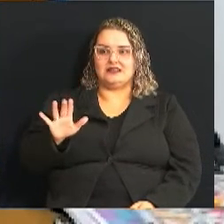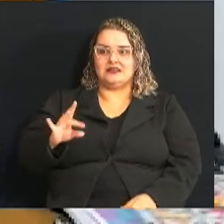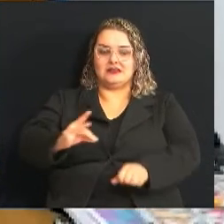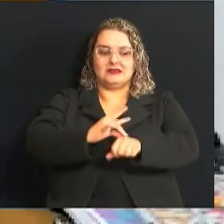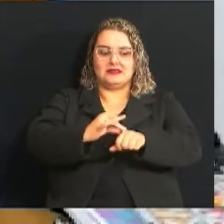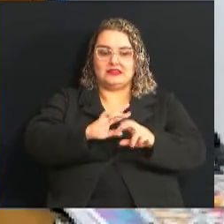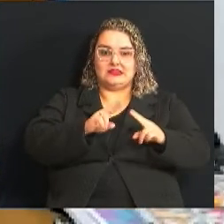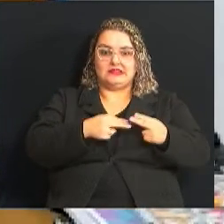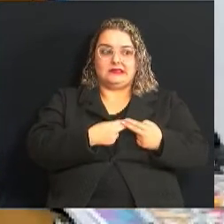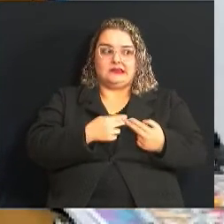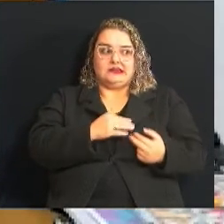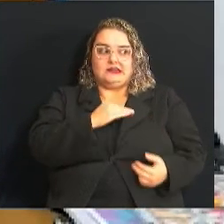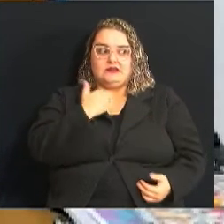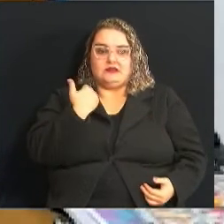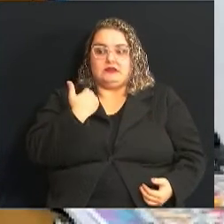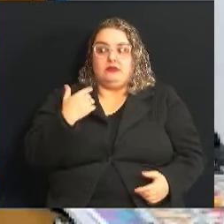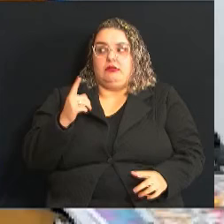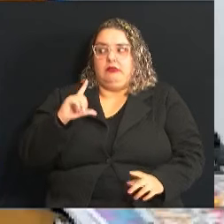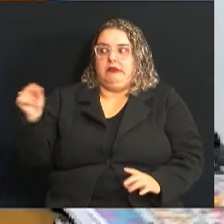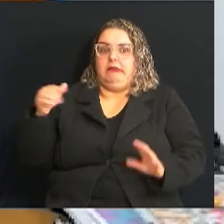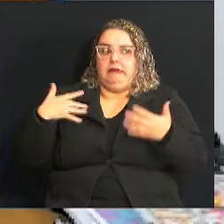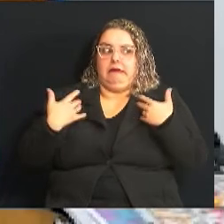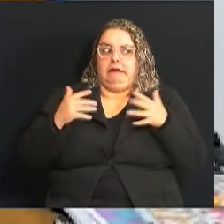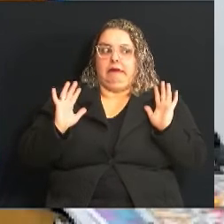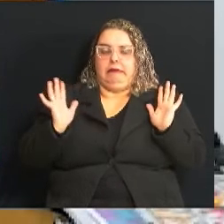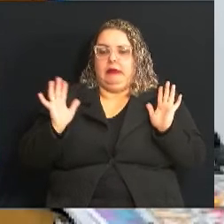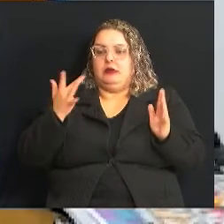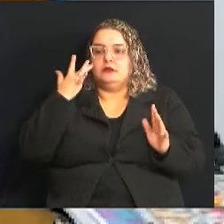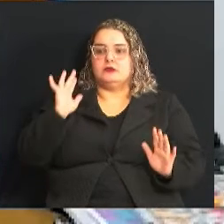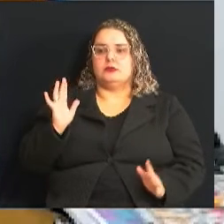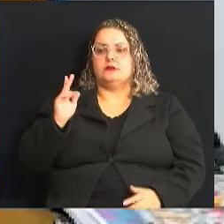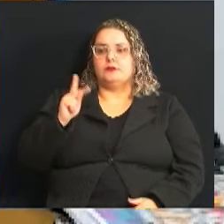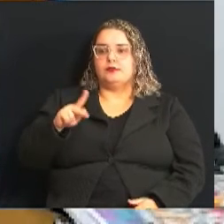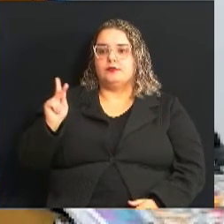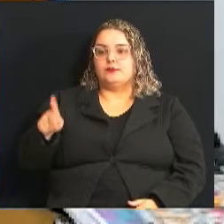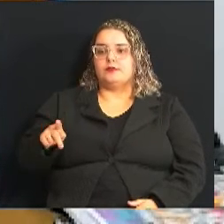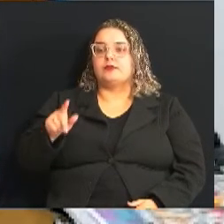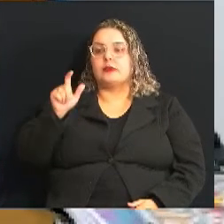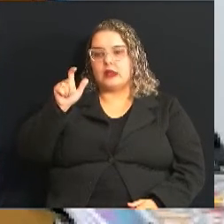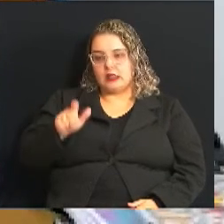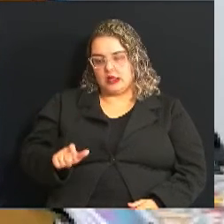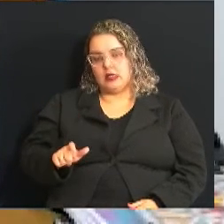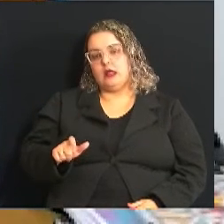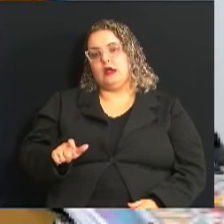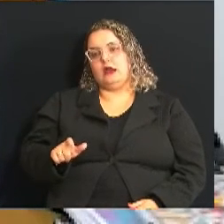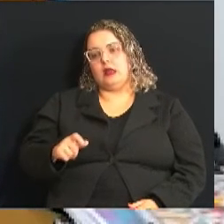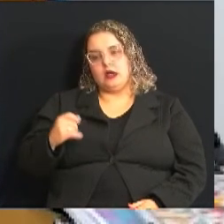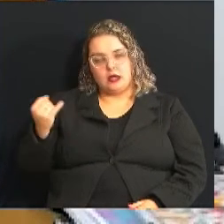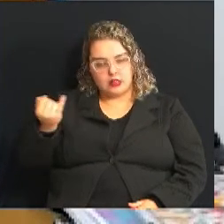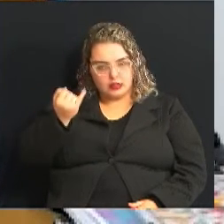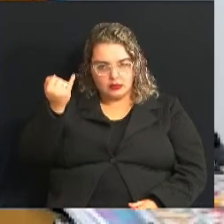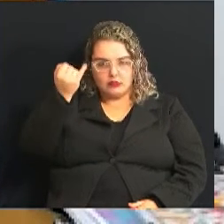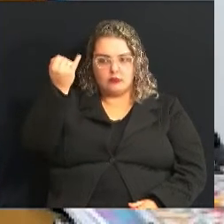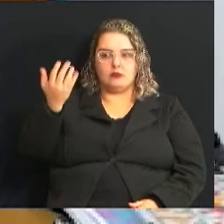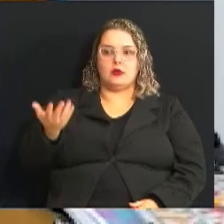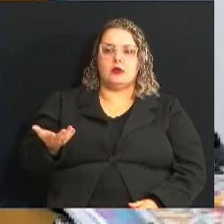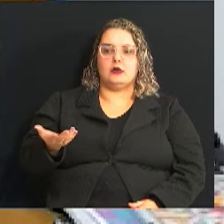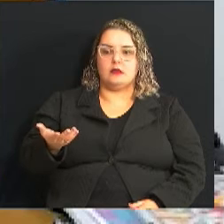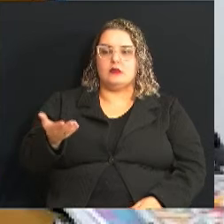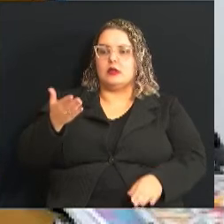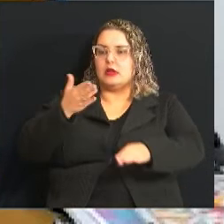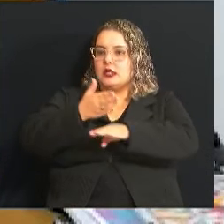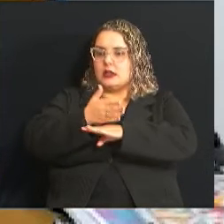correndo, isso não é comigo. E o professor é uma figura muito importante. Faz parte, vai